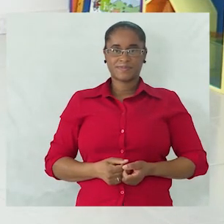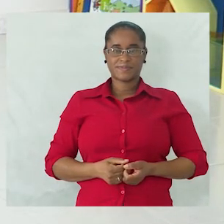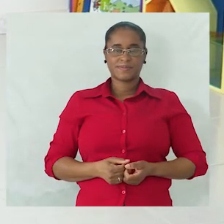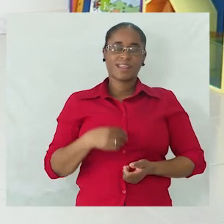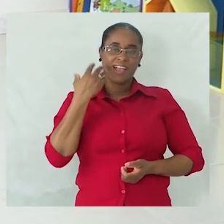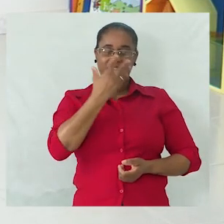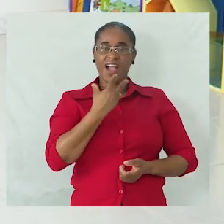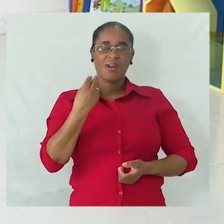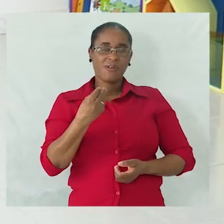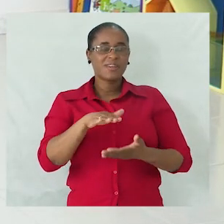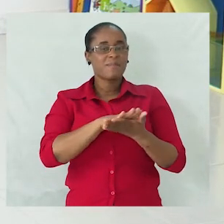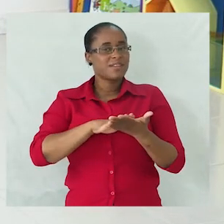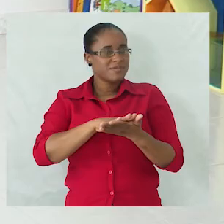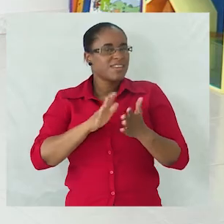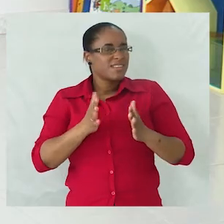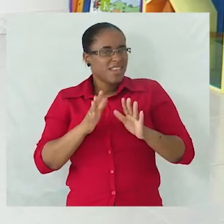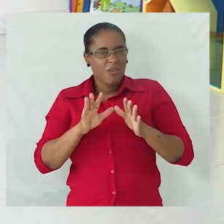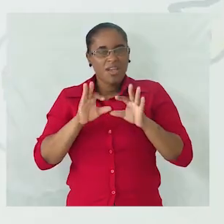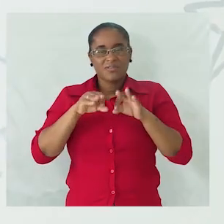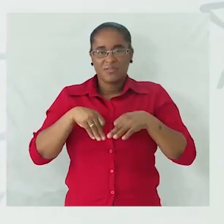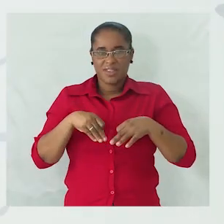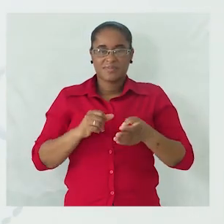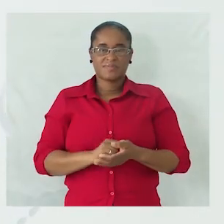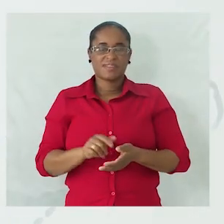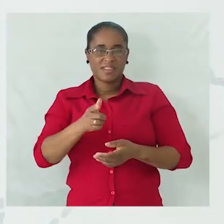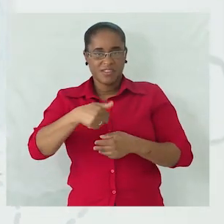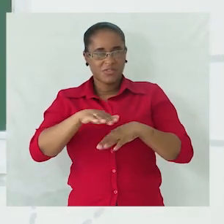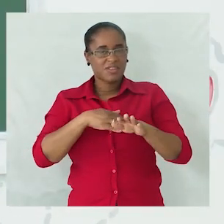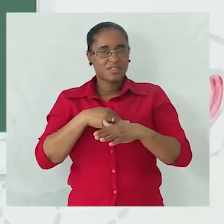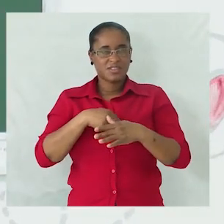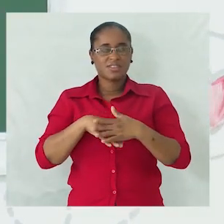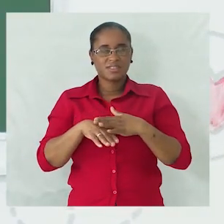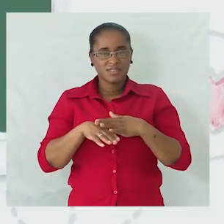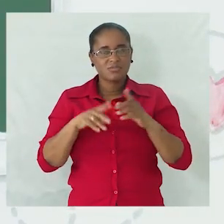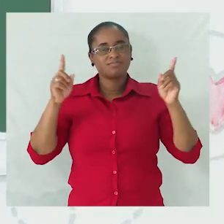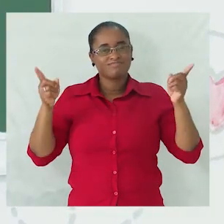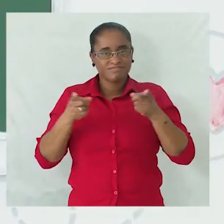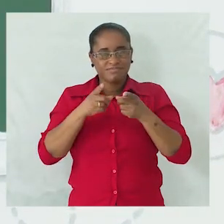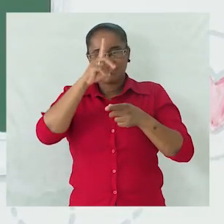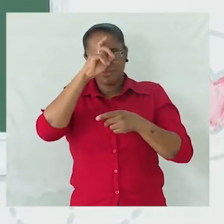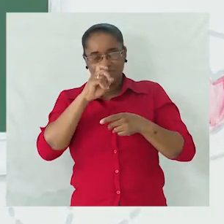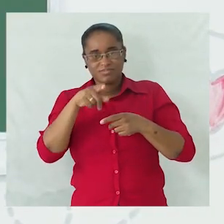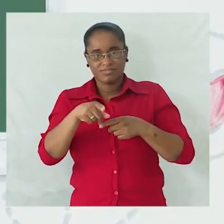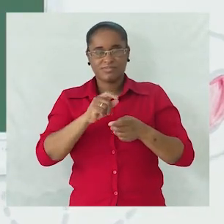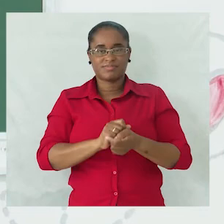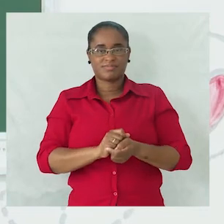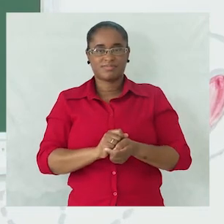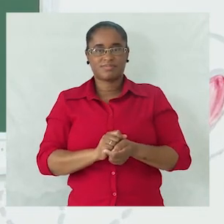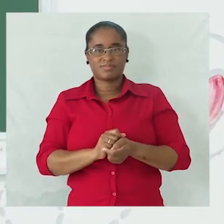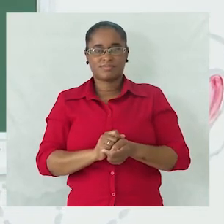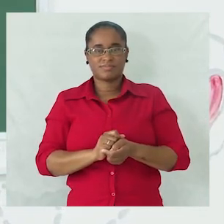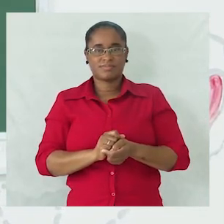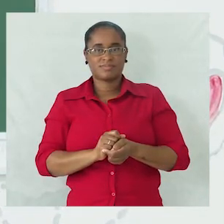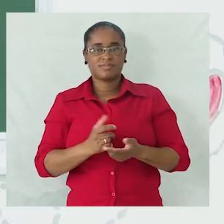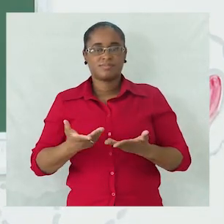a aula basicamente já está a chegar ao seu fim. Vamos fazer então uma recapitulação daquilo que nós vimos. Primeiro